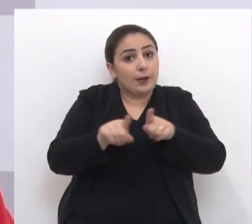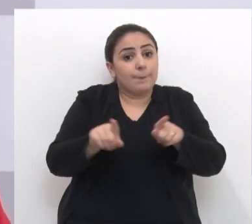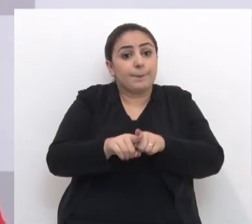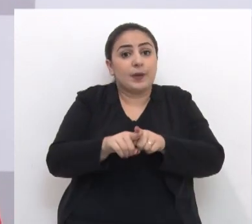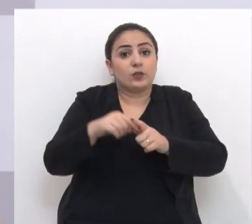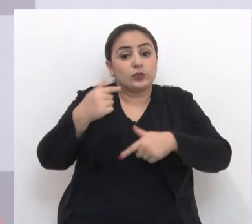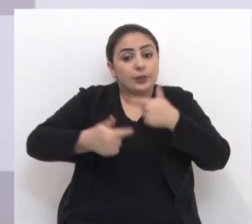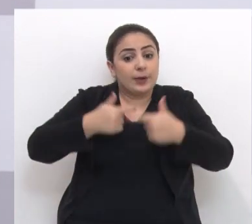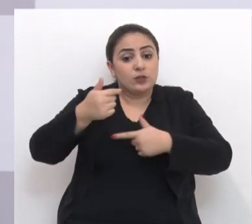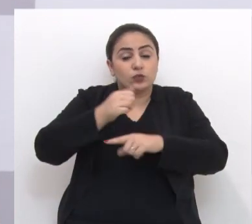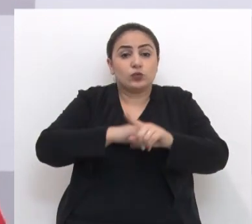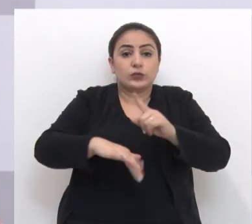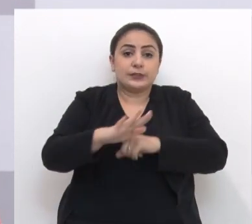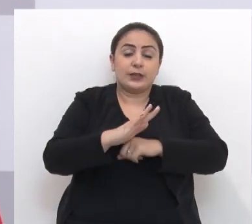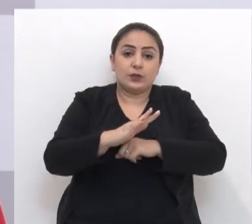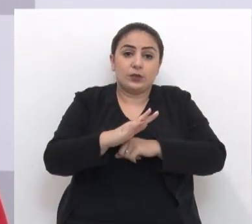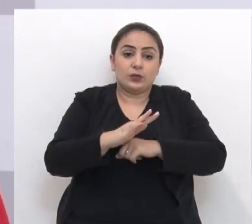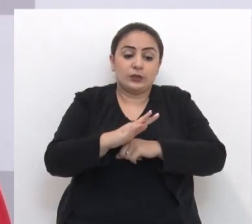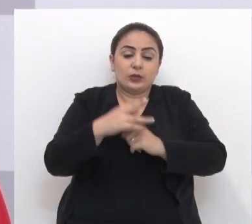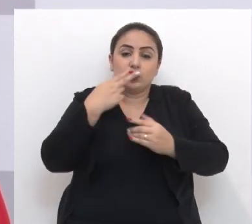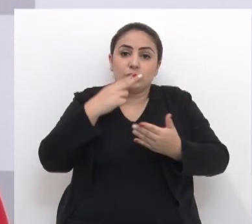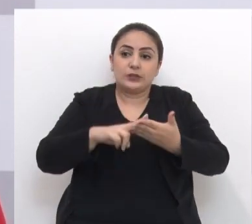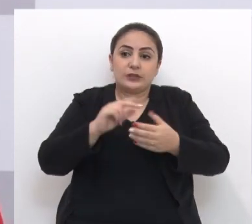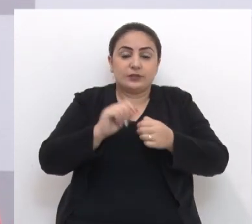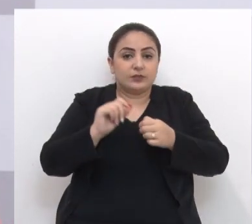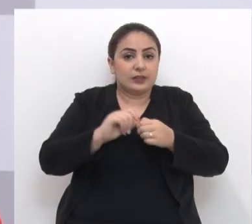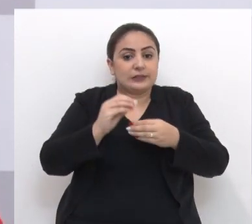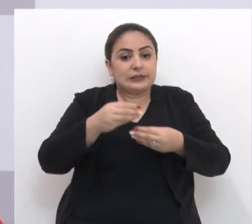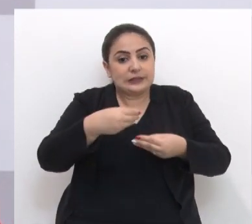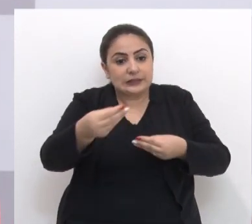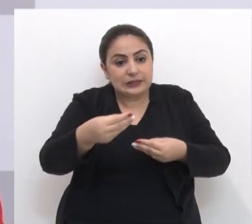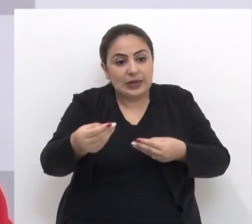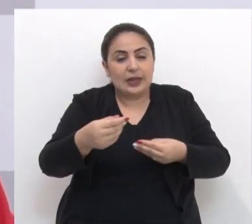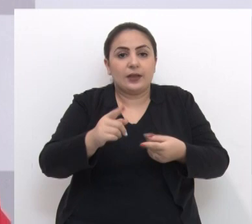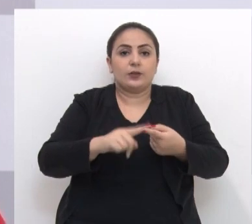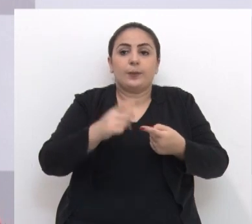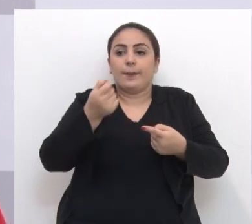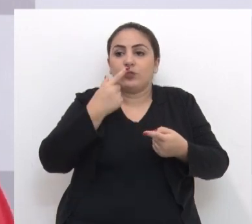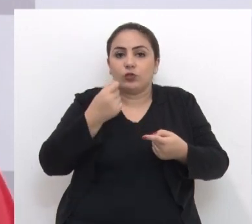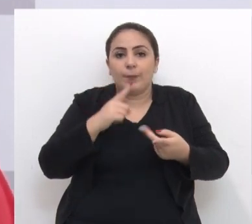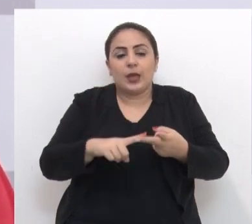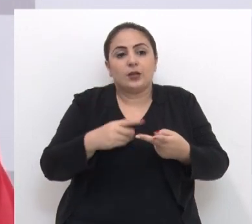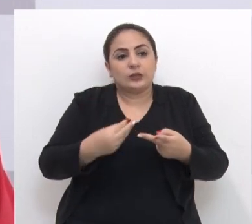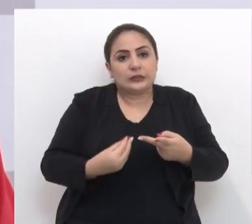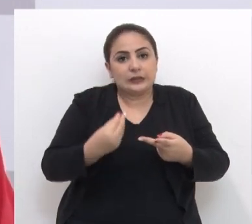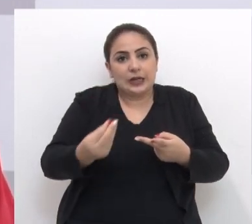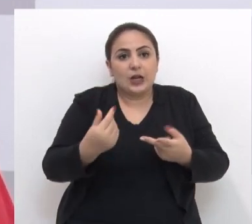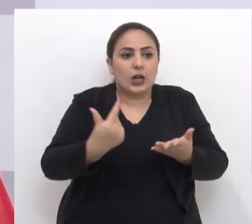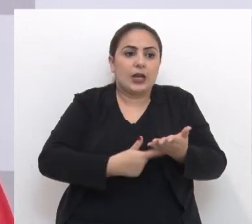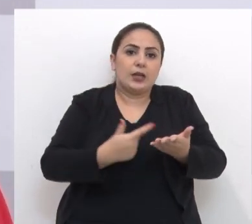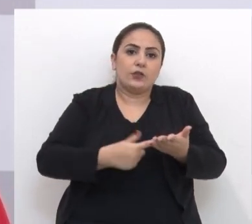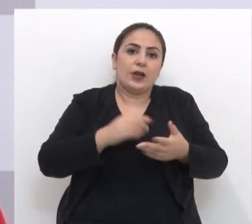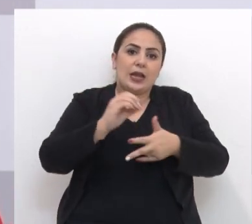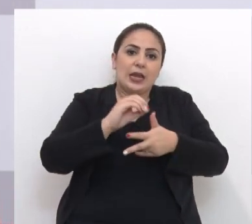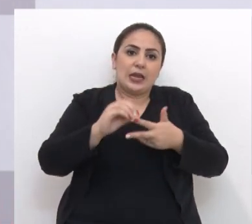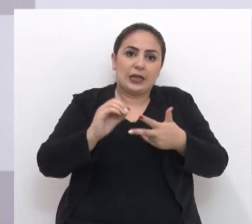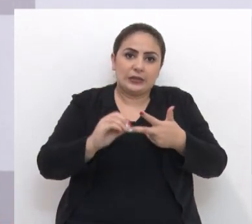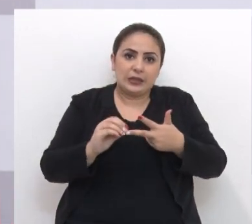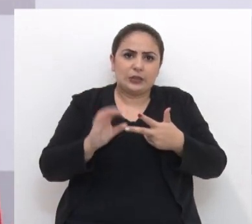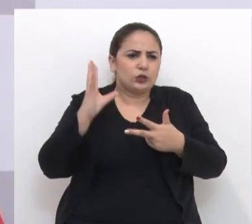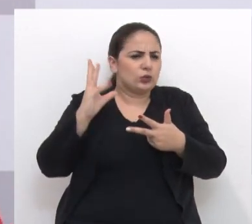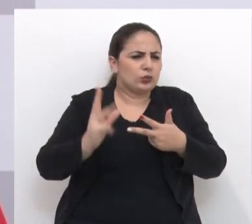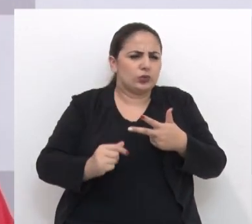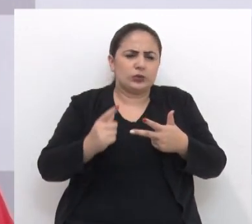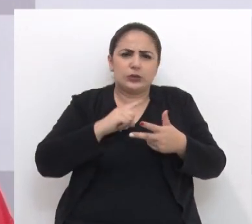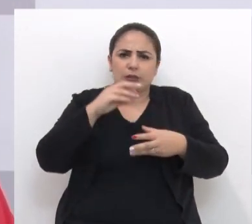muito também pelo trabalho social que os Correios fazem, né? Os Correios entregam medicamentos, entregam os livros do Enem e